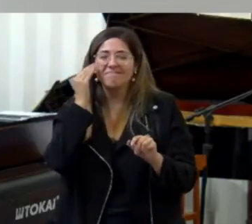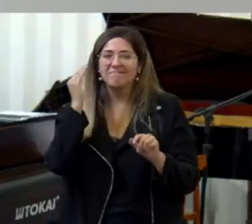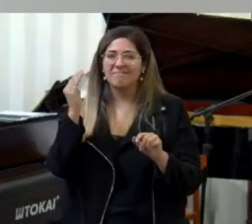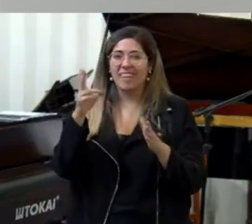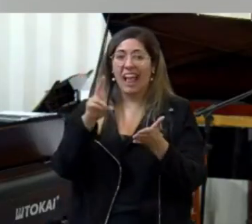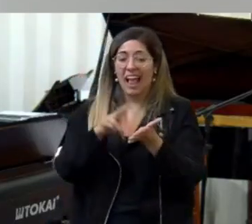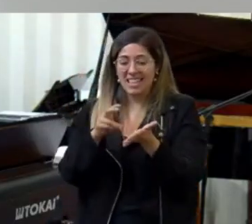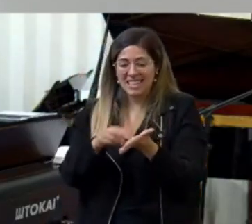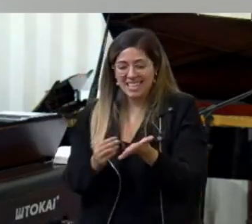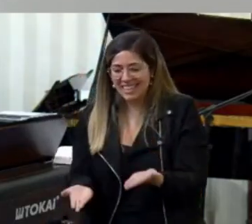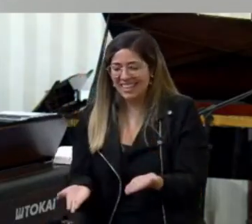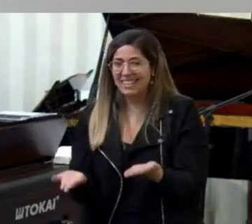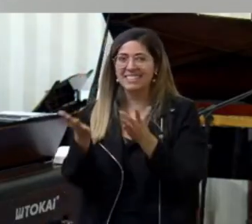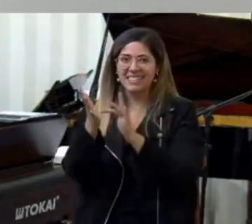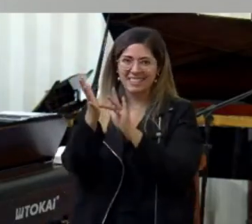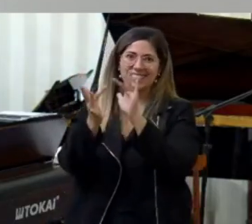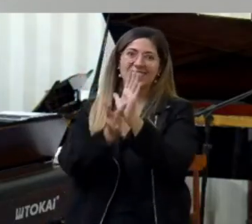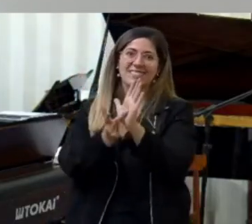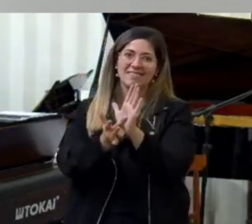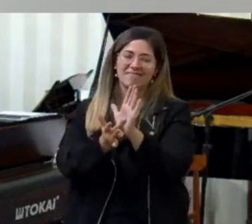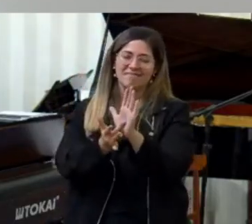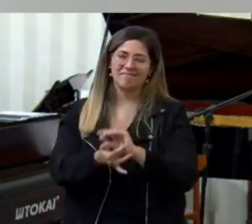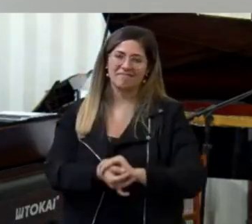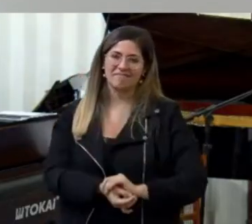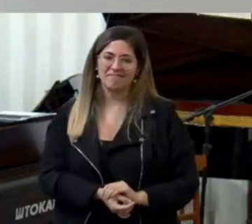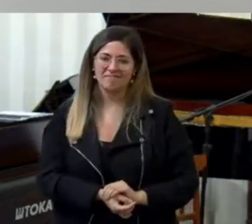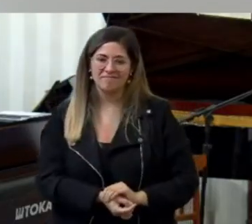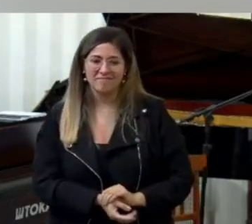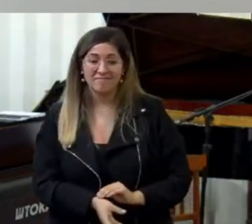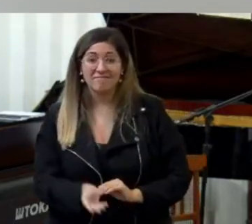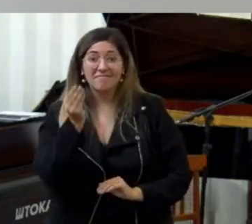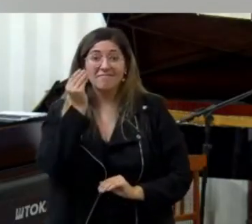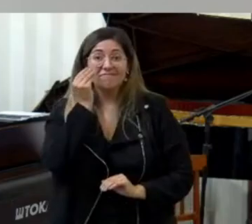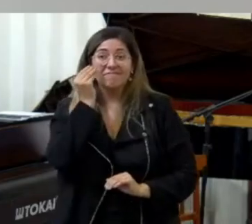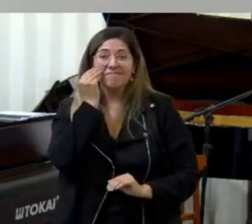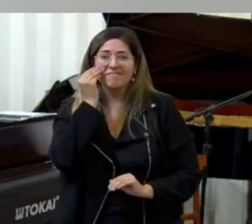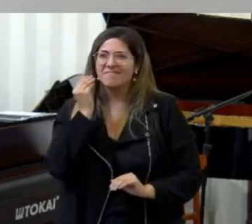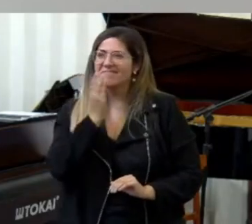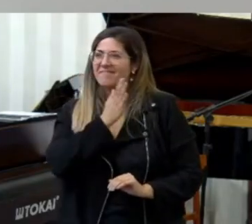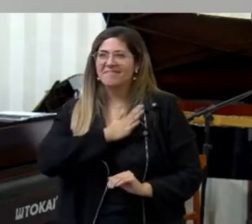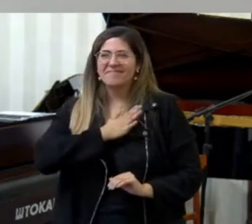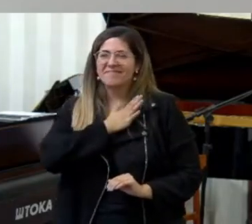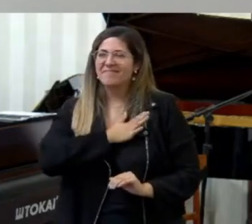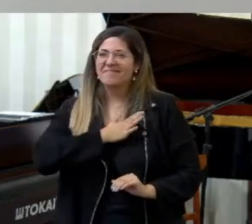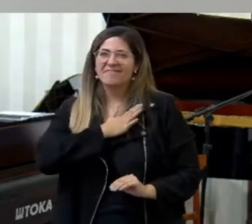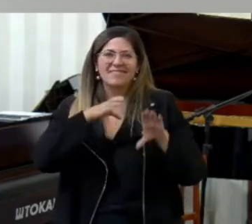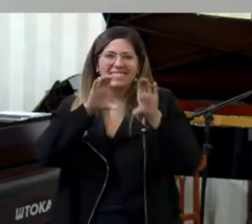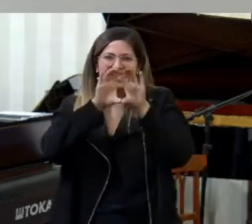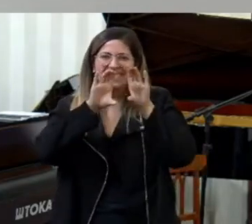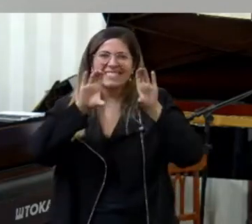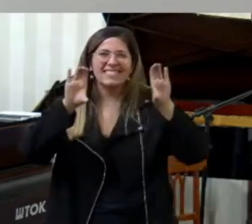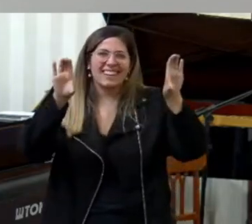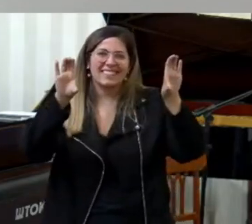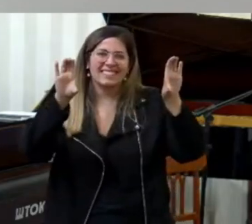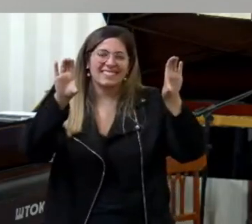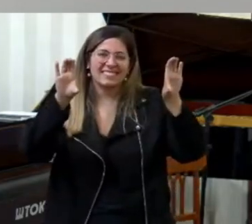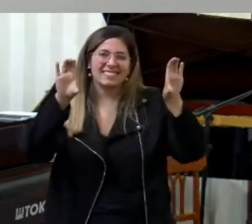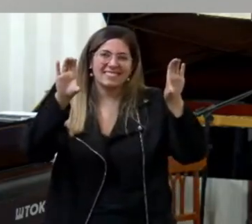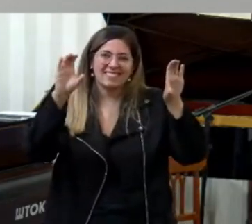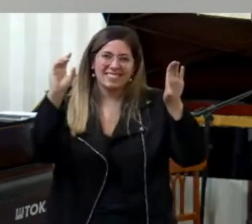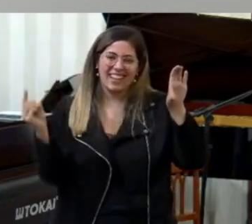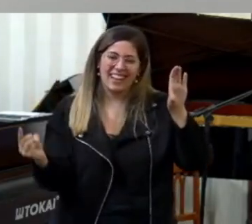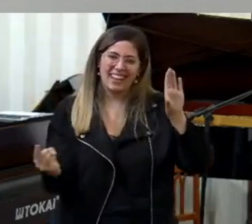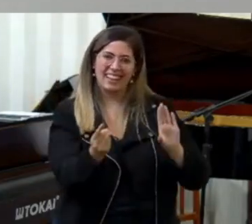que é a ressurreição do Messias. Vocês experimentarão as delícias eternas, crianças. E se